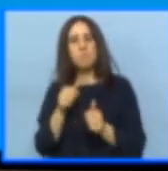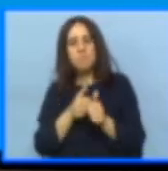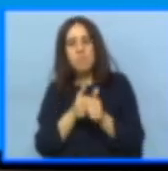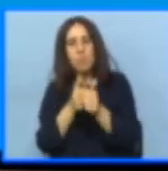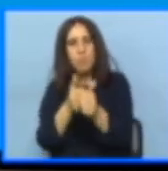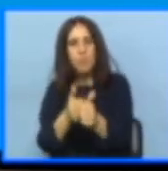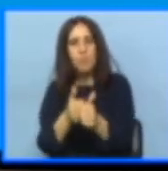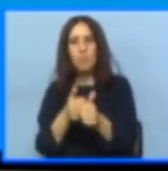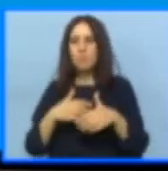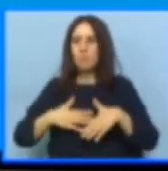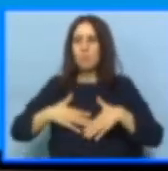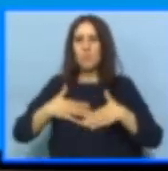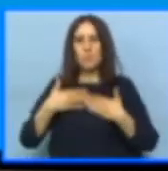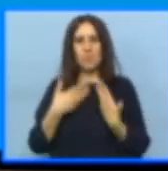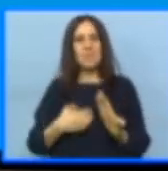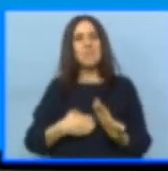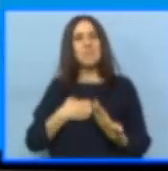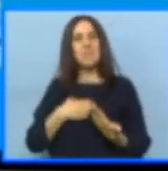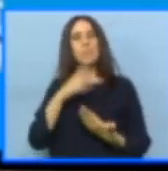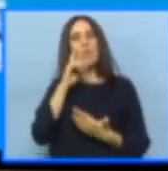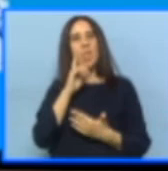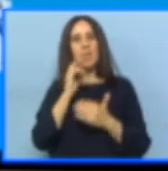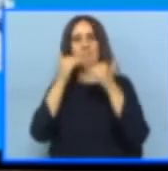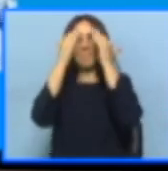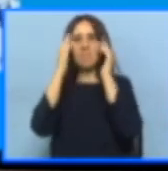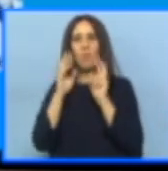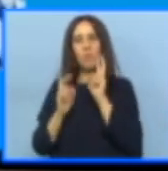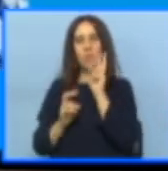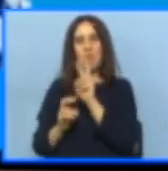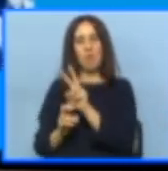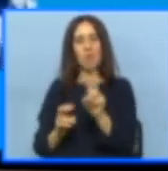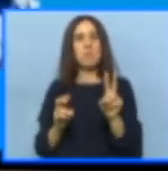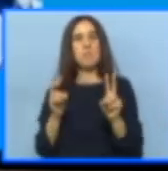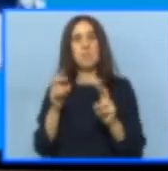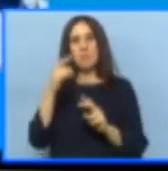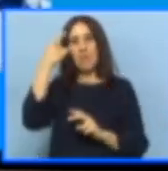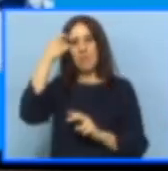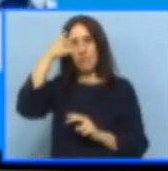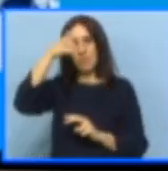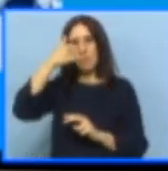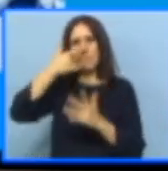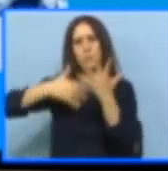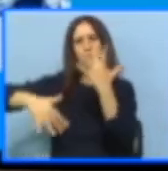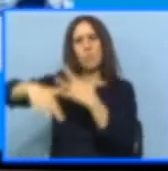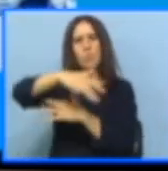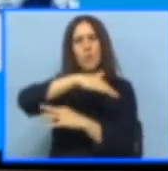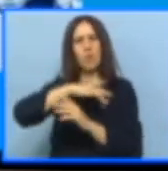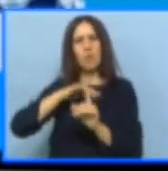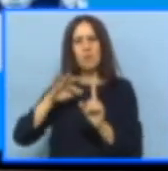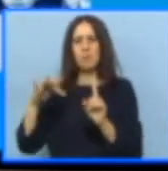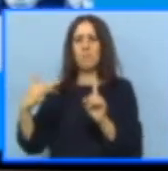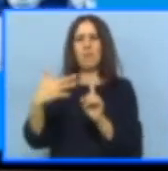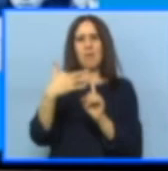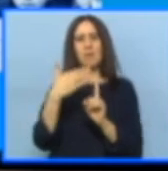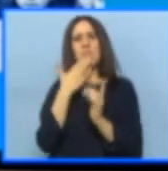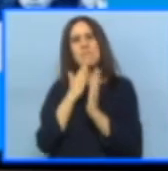facto se sentiu emocionado pelo olhar da Virgem e pela forma como as pessoas, como os argentinos, se aglomeravam à volta da imagem, a forma como